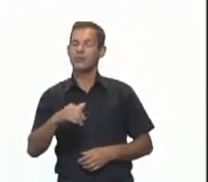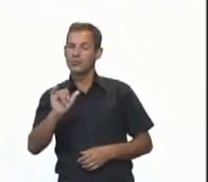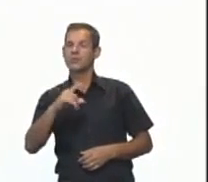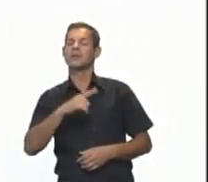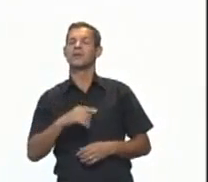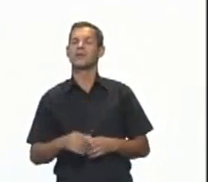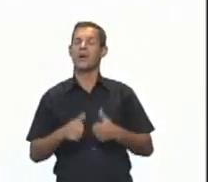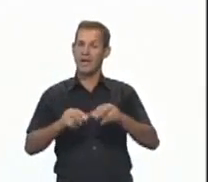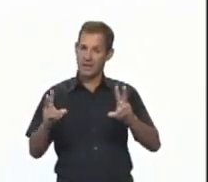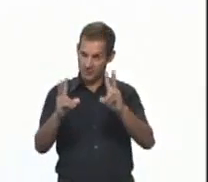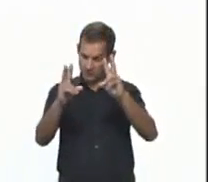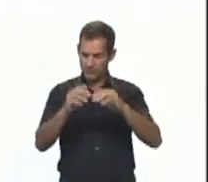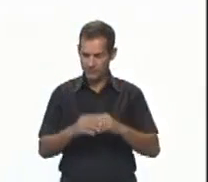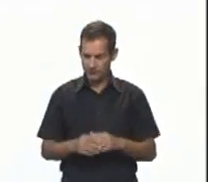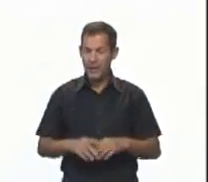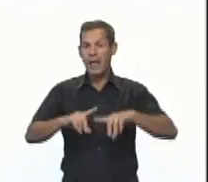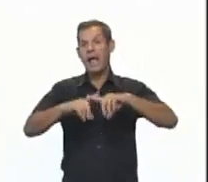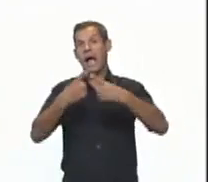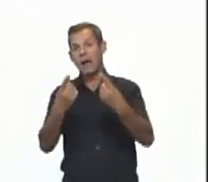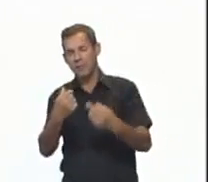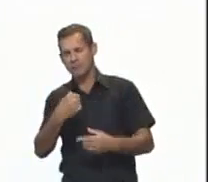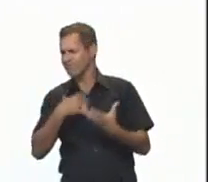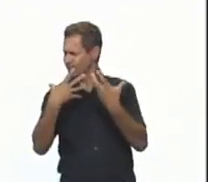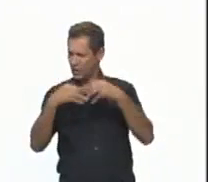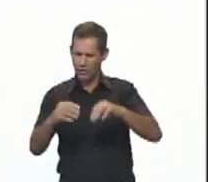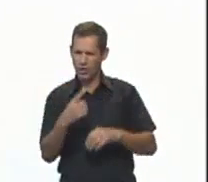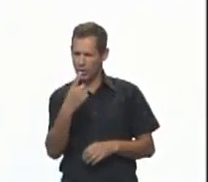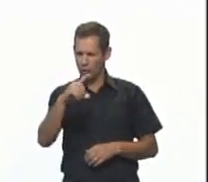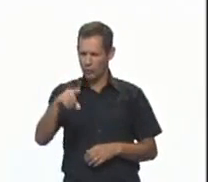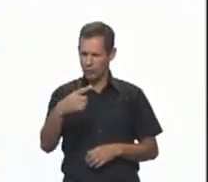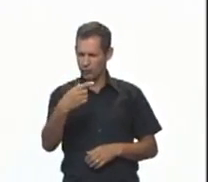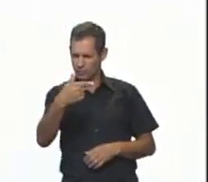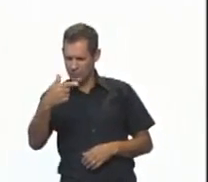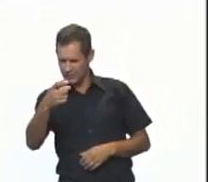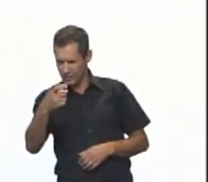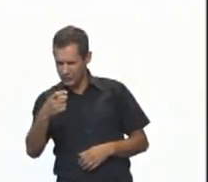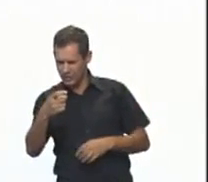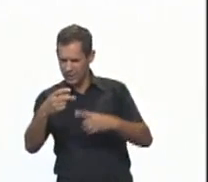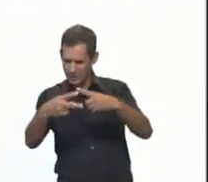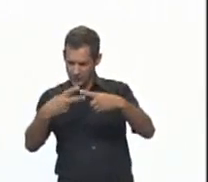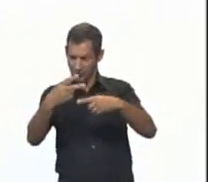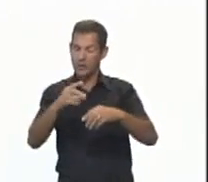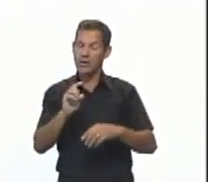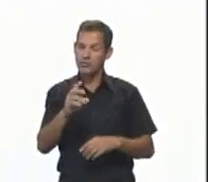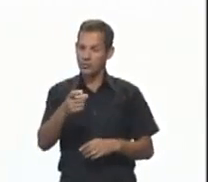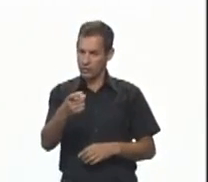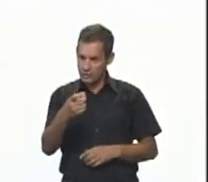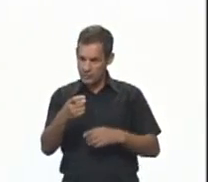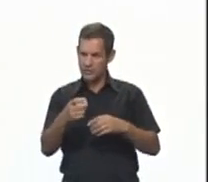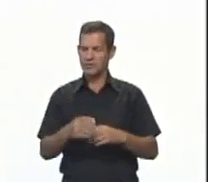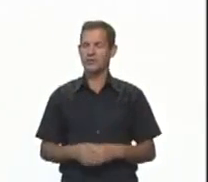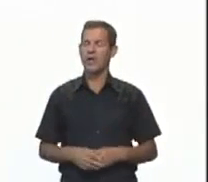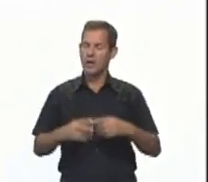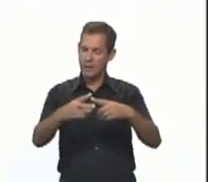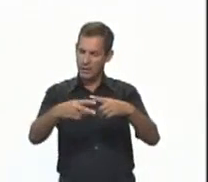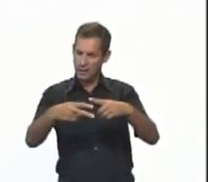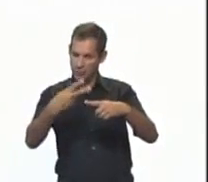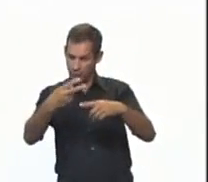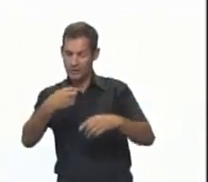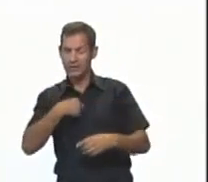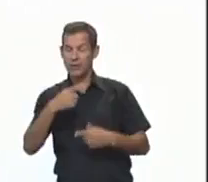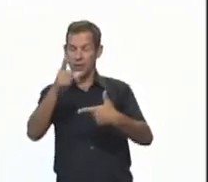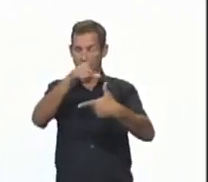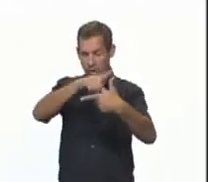chegar nesse valor aqui. Mas aí, eu não quero 1,12x ao quadrado, eu quero apenas x ao quadrado. Então,